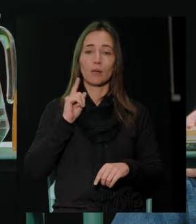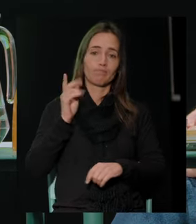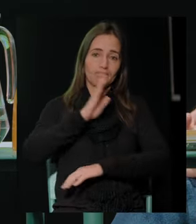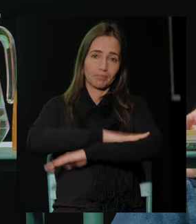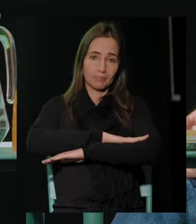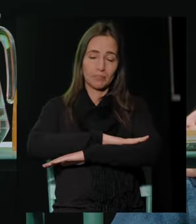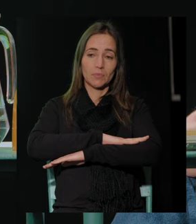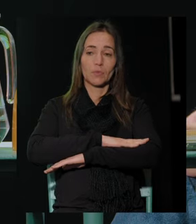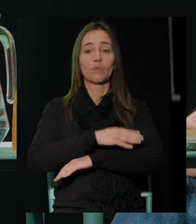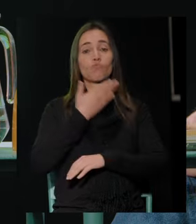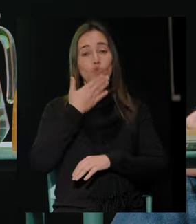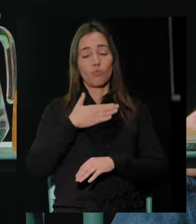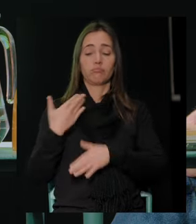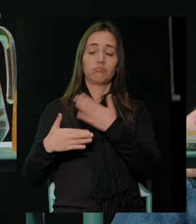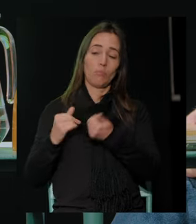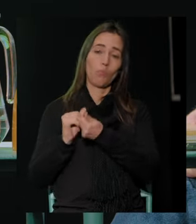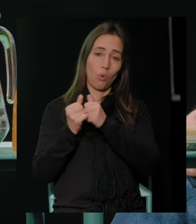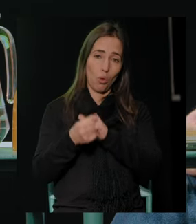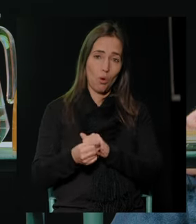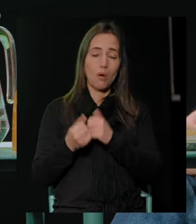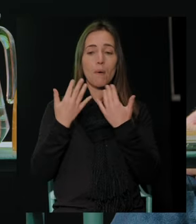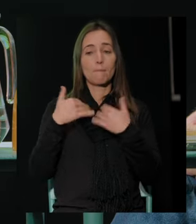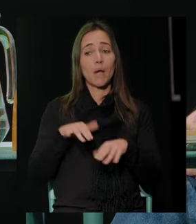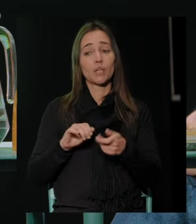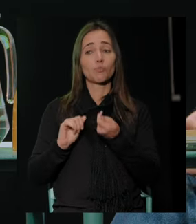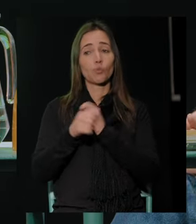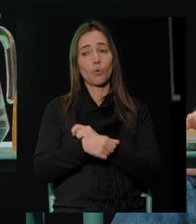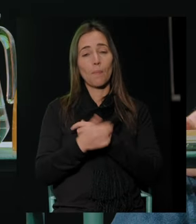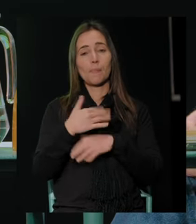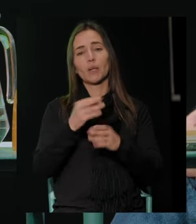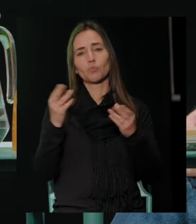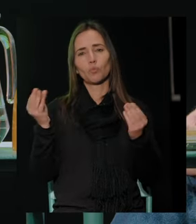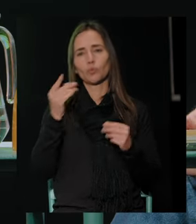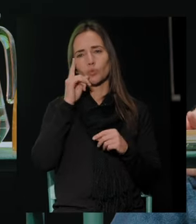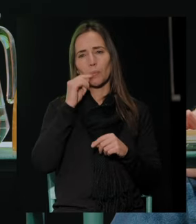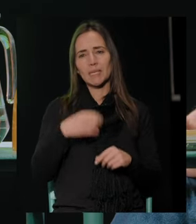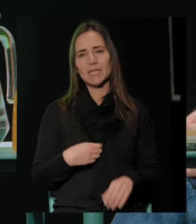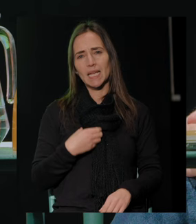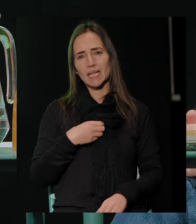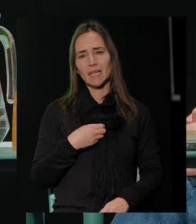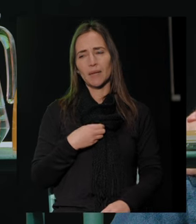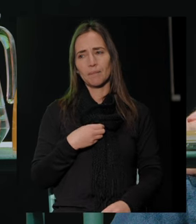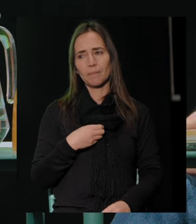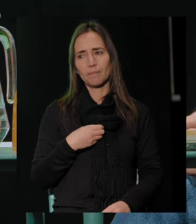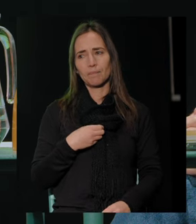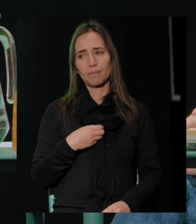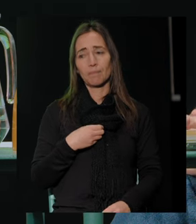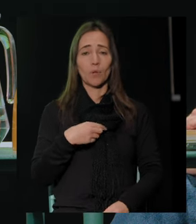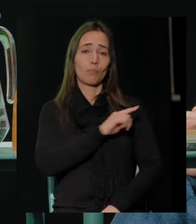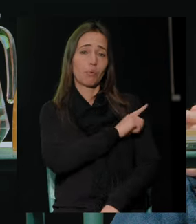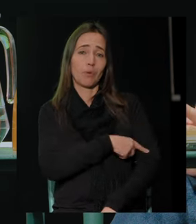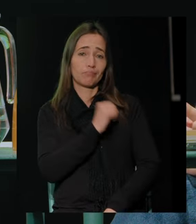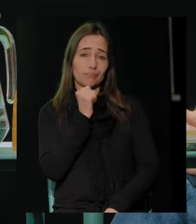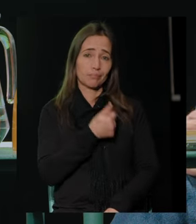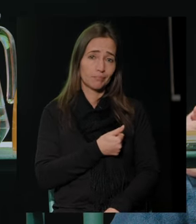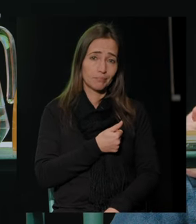obedeciam. Isto felizmente mudou, mas tendo mudado fez com que muitos homens se sentissem desempoderados, no